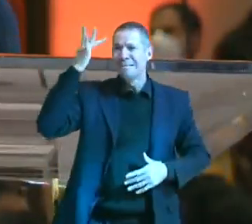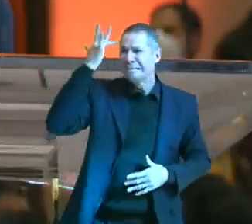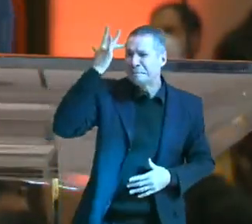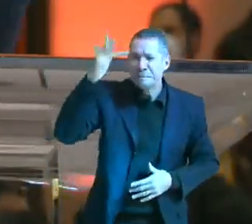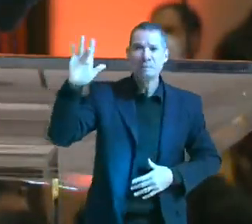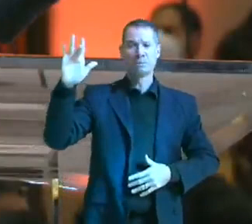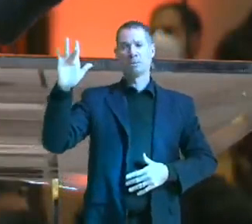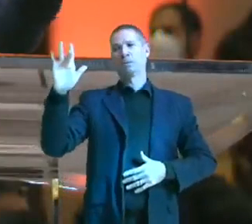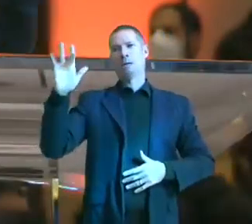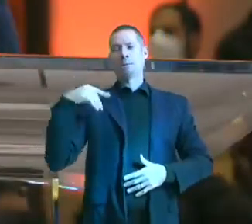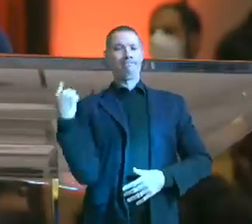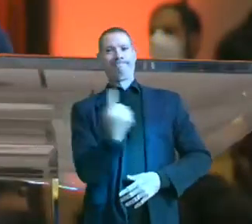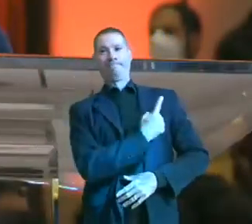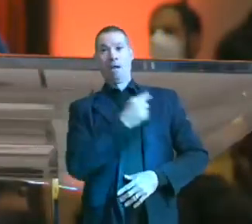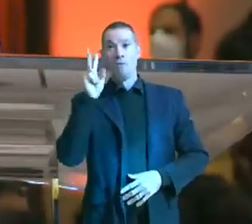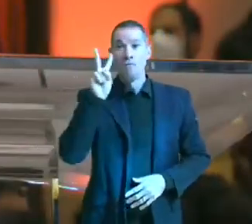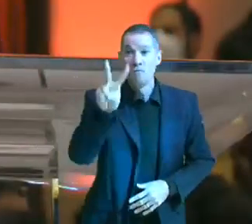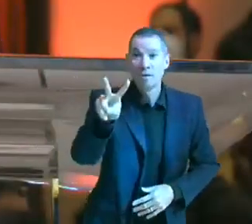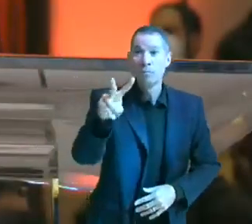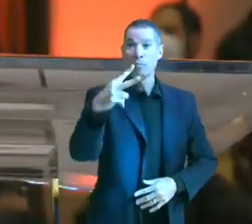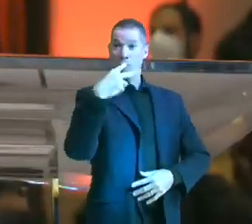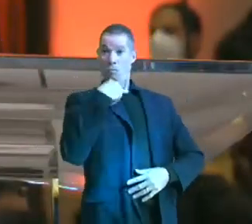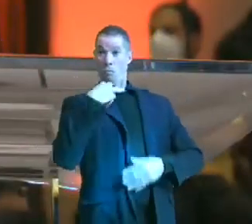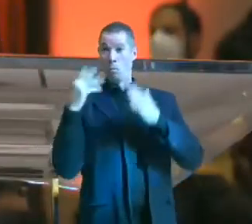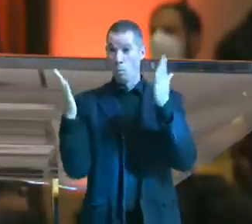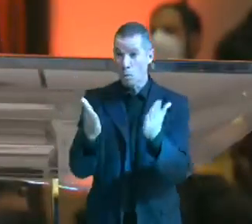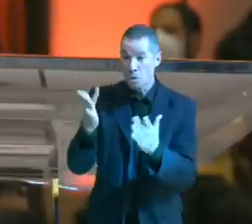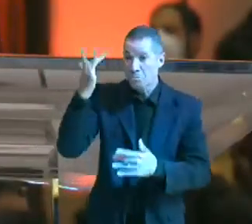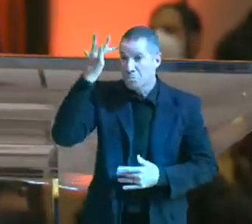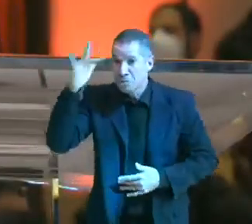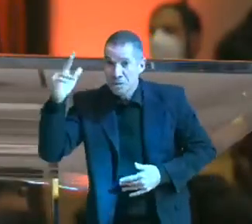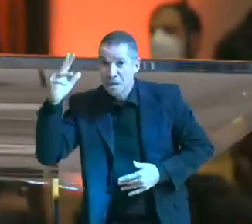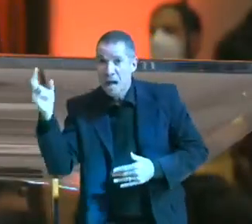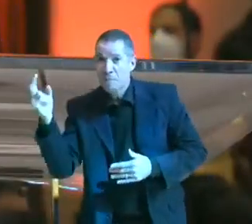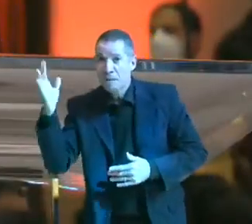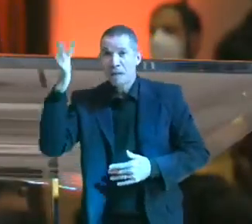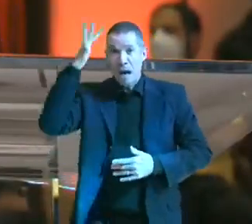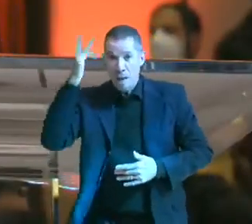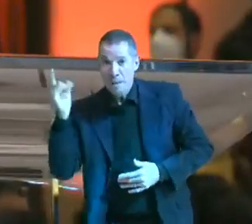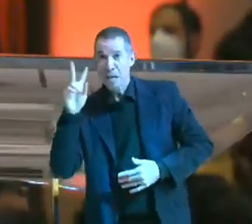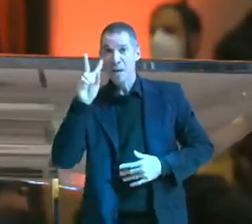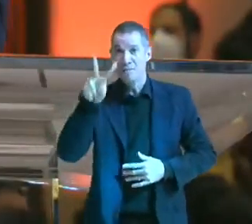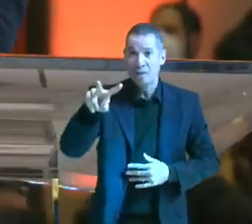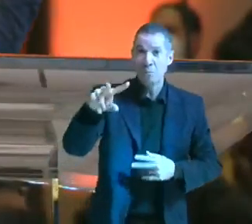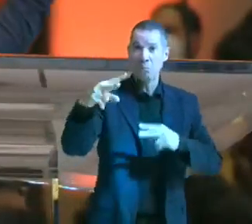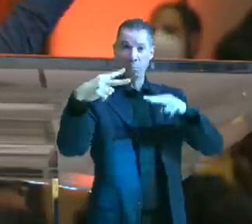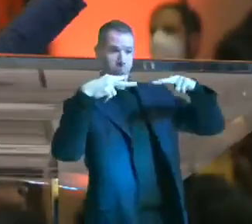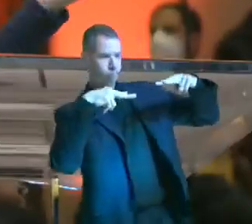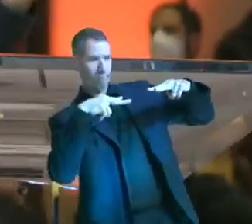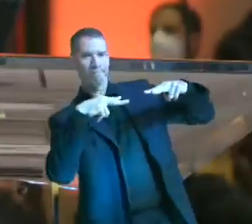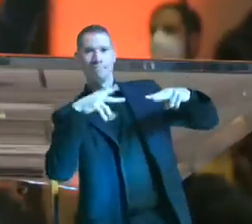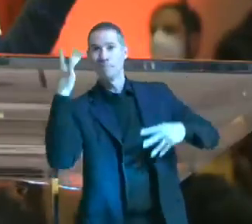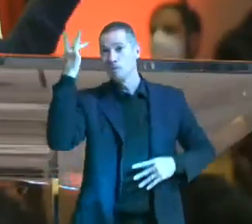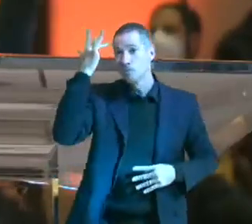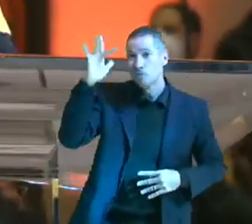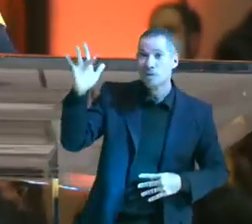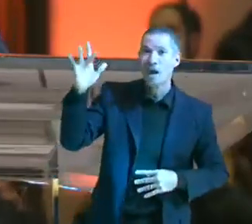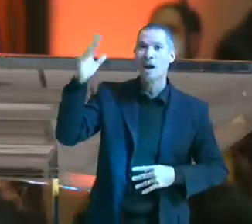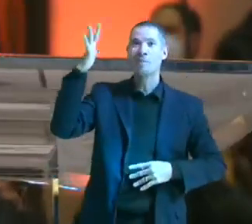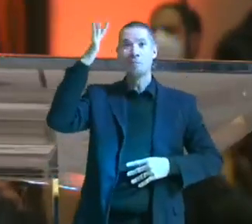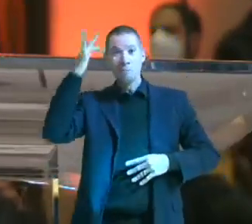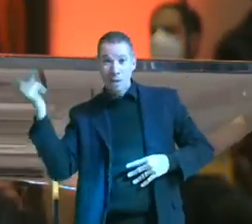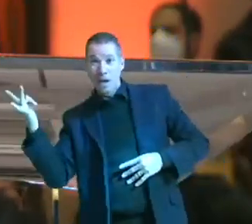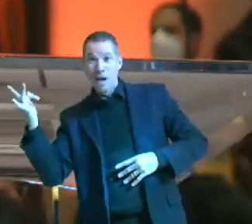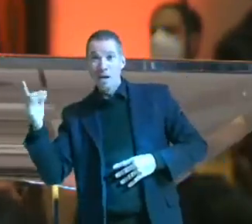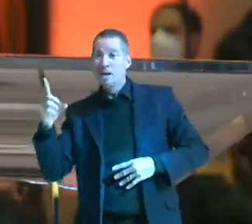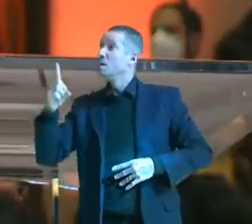gente... Eu estou te vendo hoje, você está me vendo hoje. A gente não sabe se amanhã a gente vai se ver. A gente não sabe o nosso amanhã. A gente não sabe se Deus vai dizer